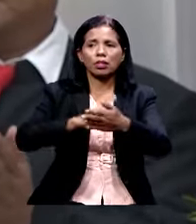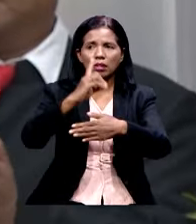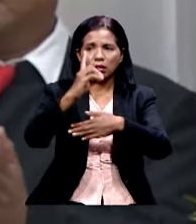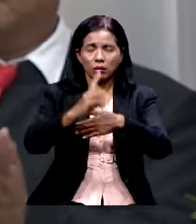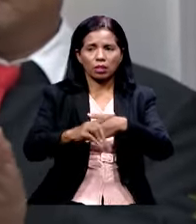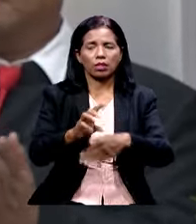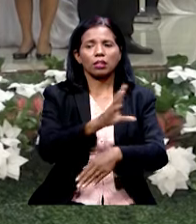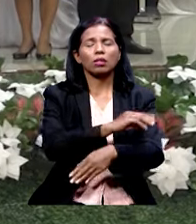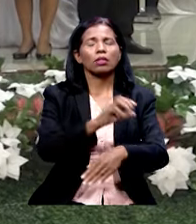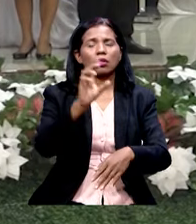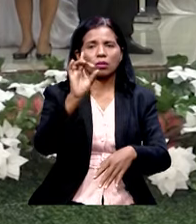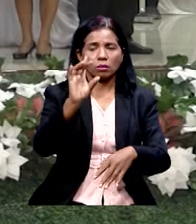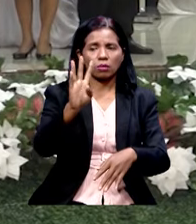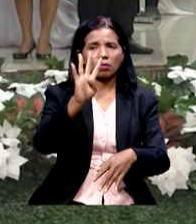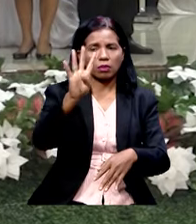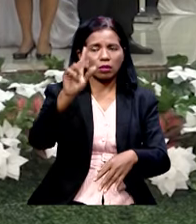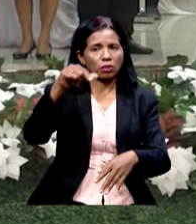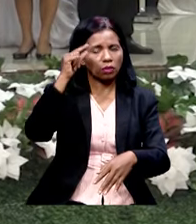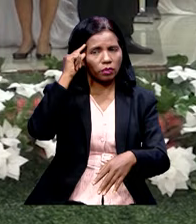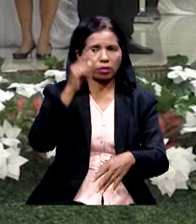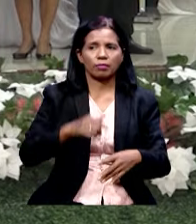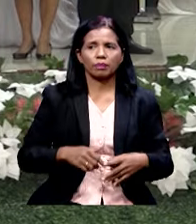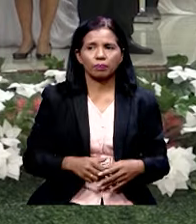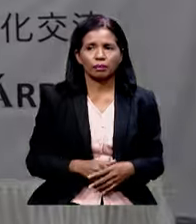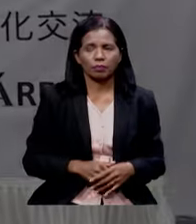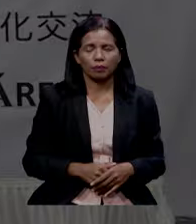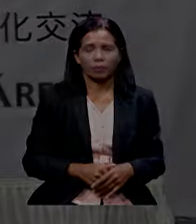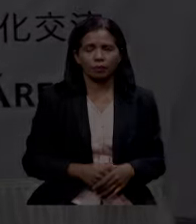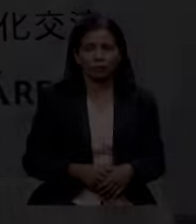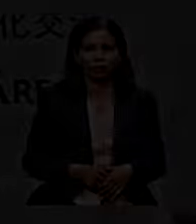quarto Governo Constitucional. Celina Lopes, Dilma Sujeti, GMN.